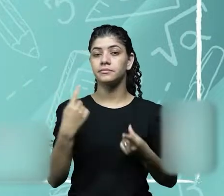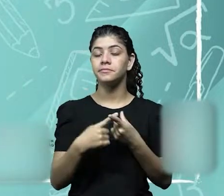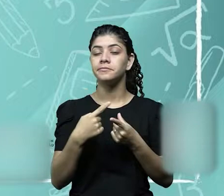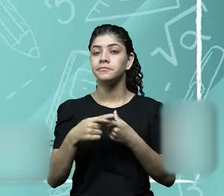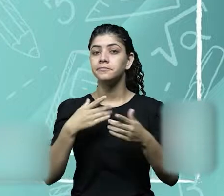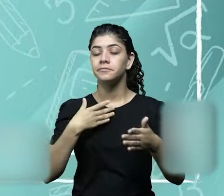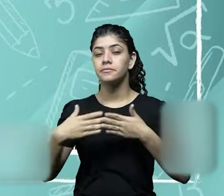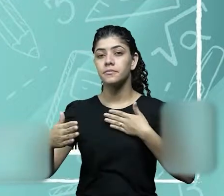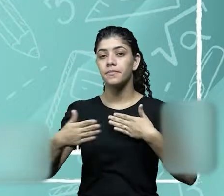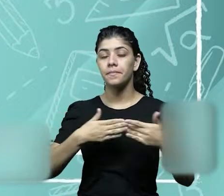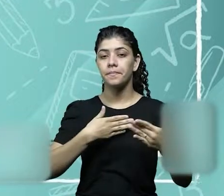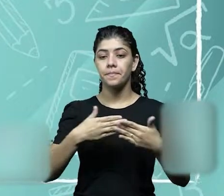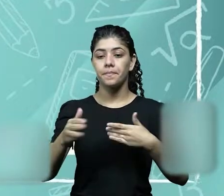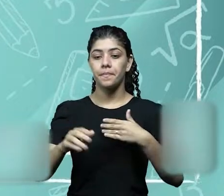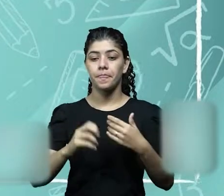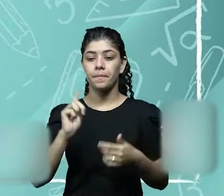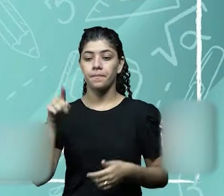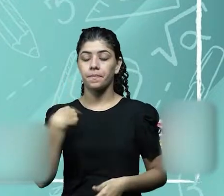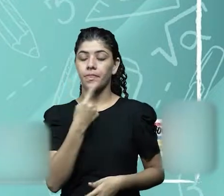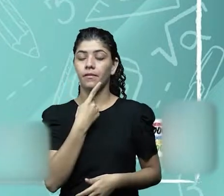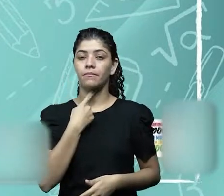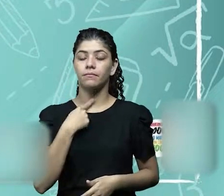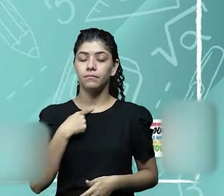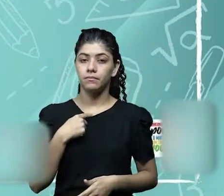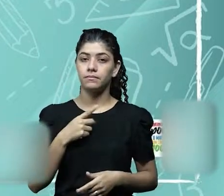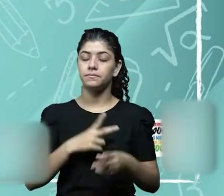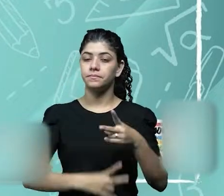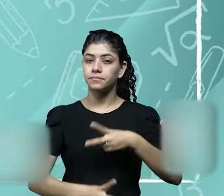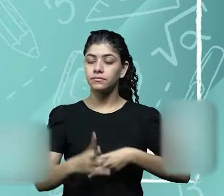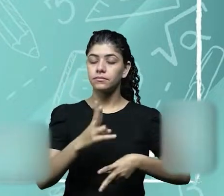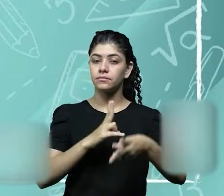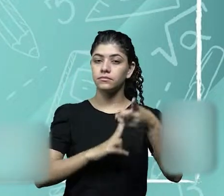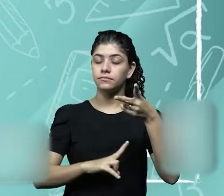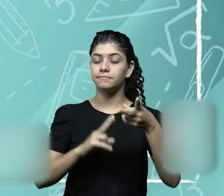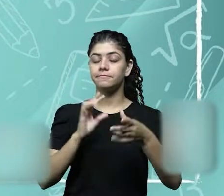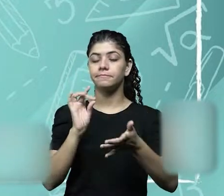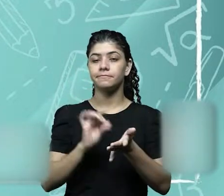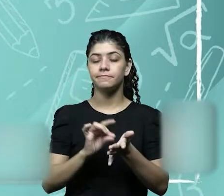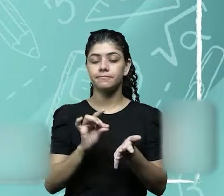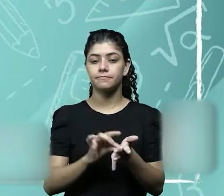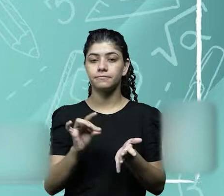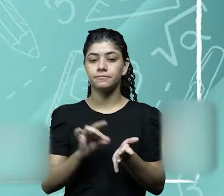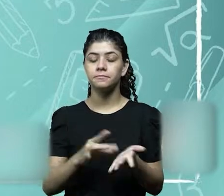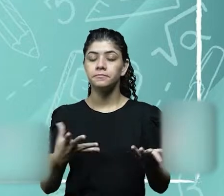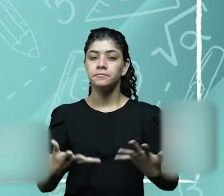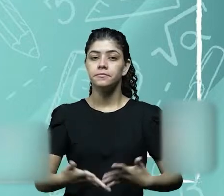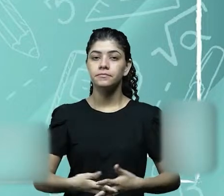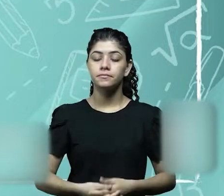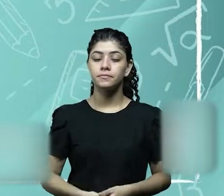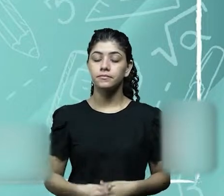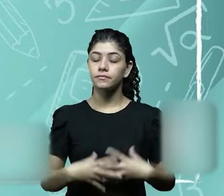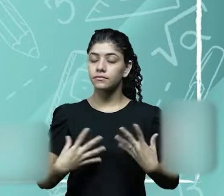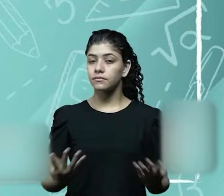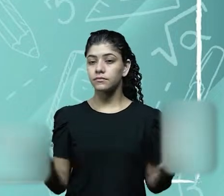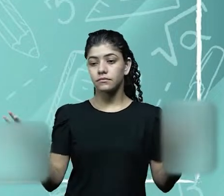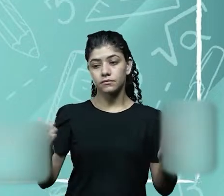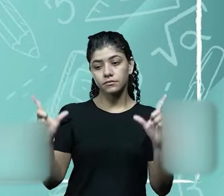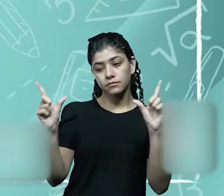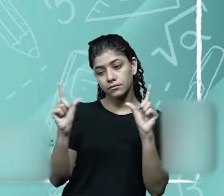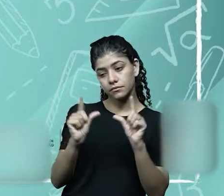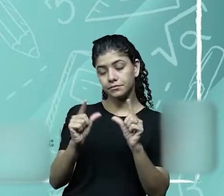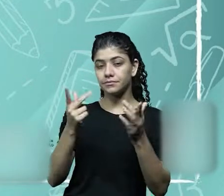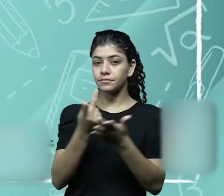porque independentemente de nossa vontade, eles vão estar presentes. O que não resta realmente é